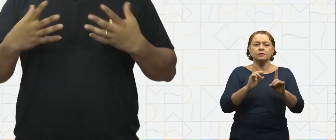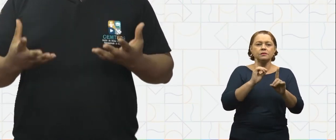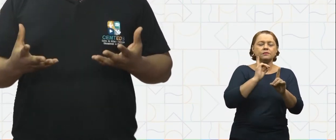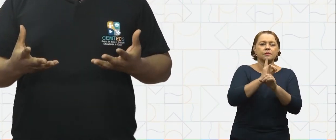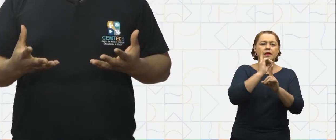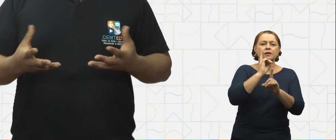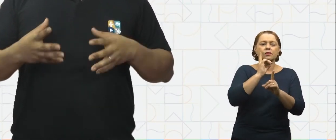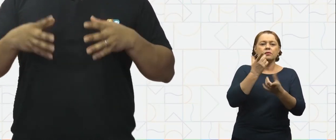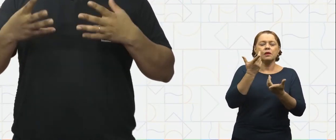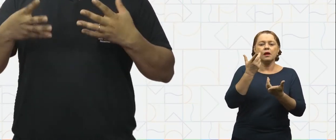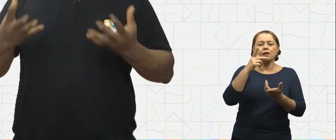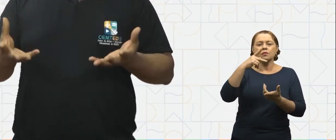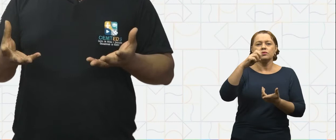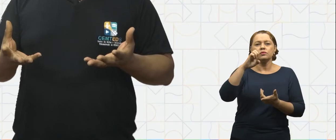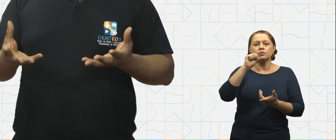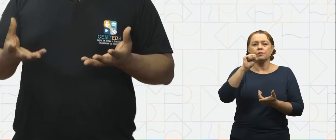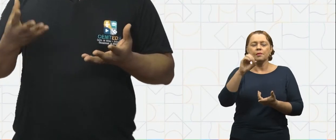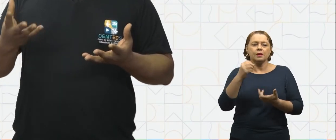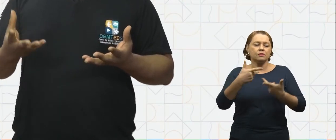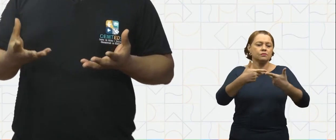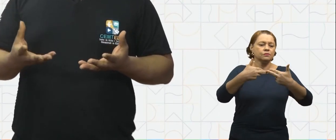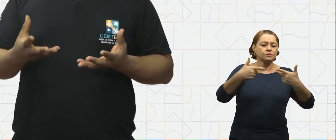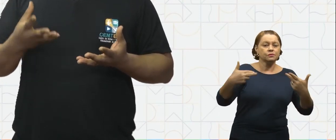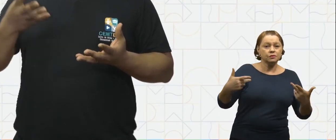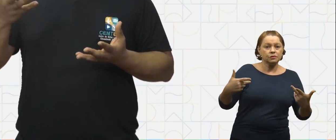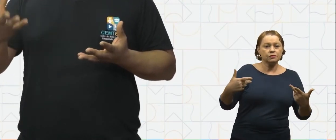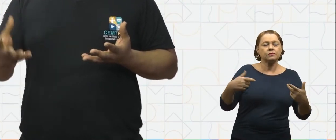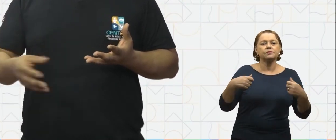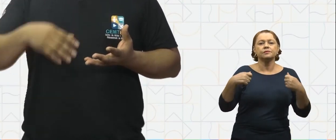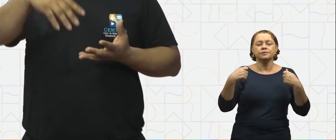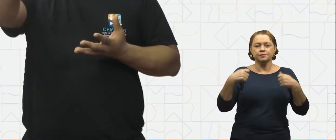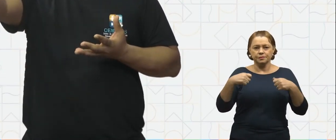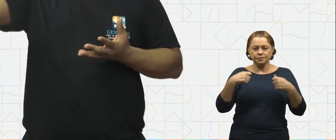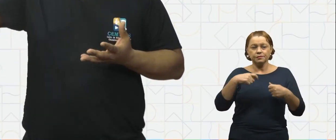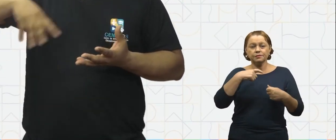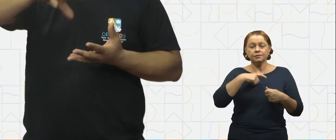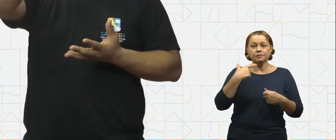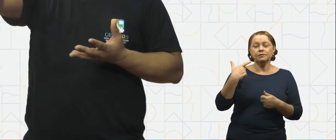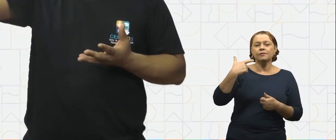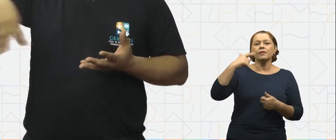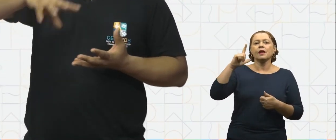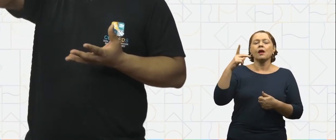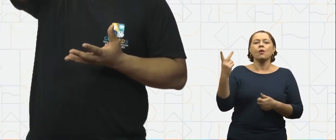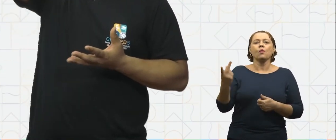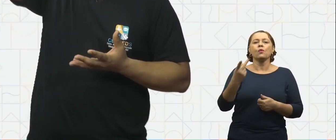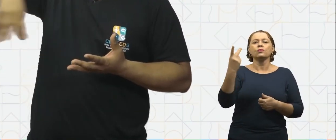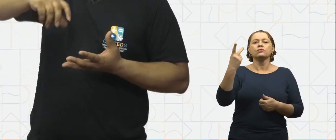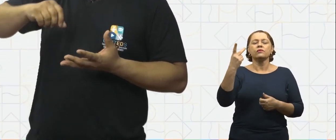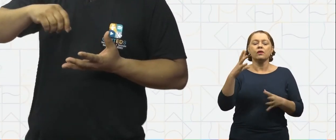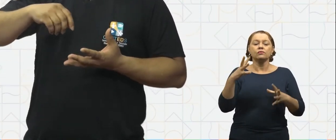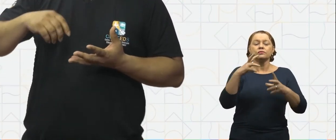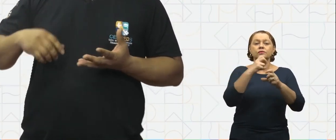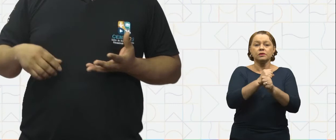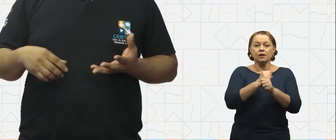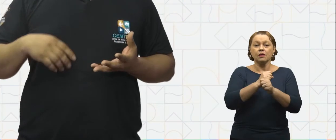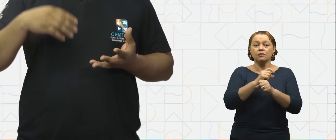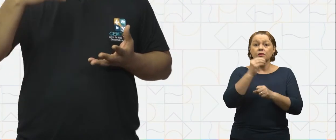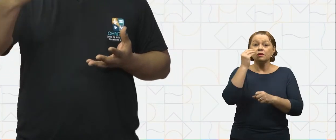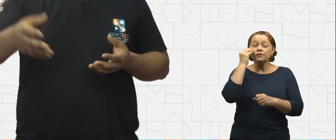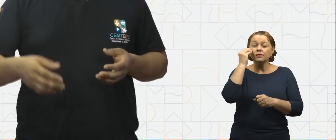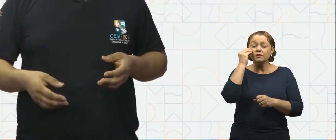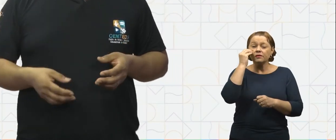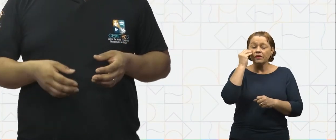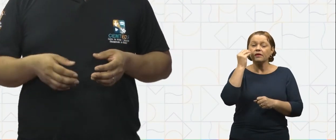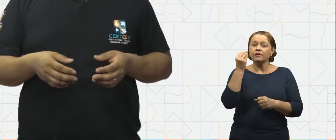de algo ou alguma coisa, nós vamos envolver outros valores e cálculos que você verá com